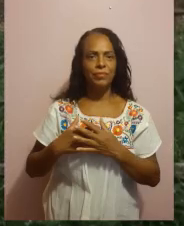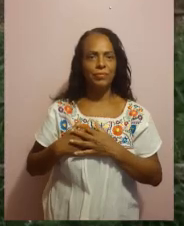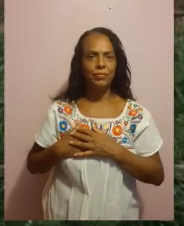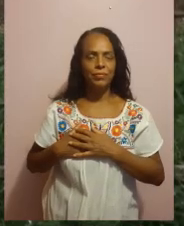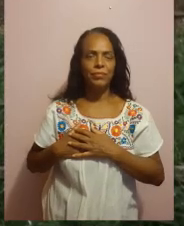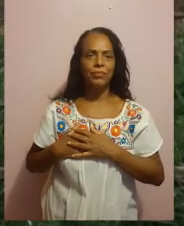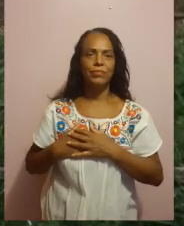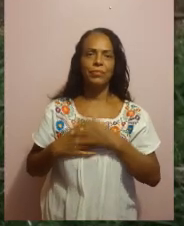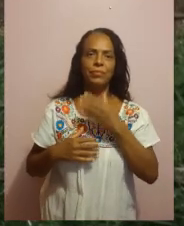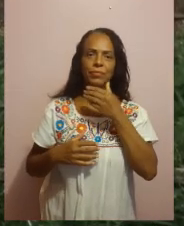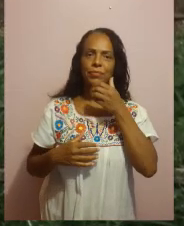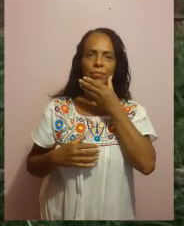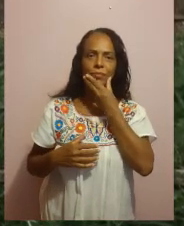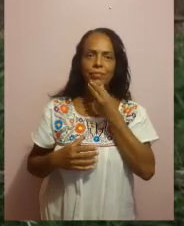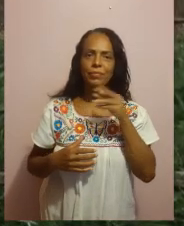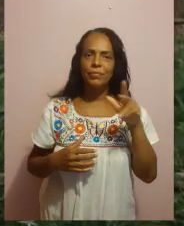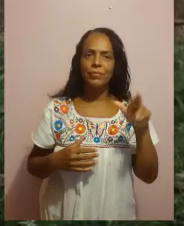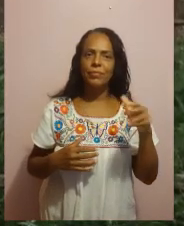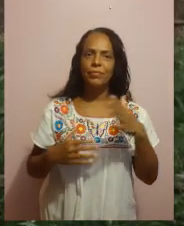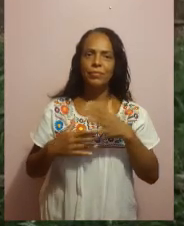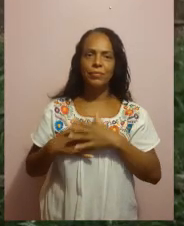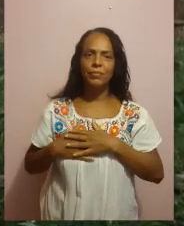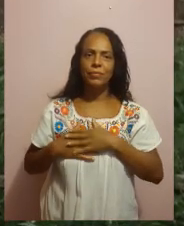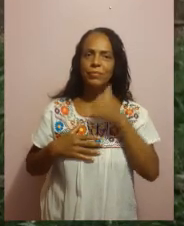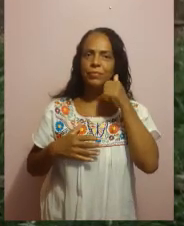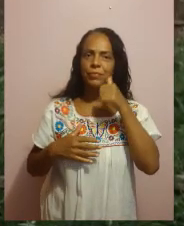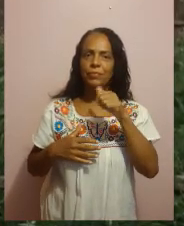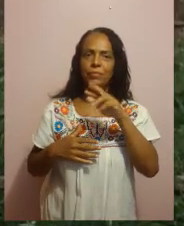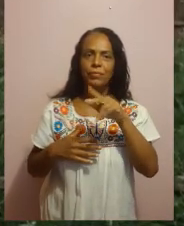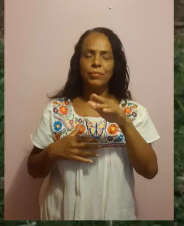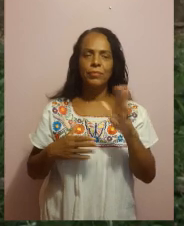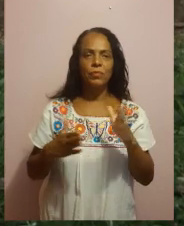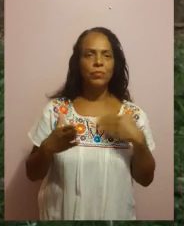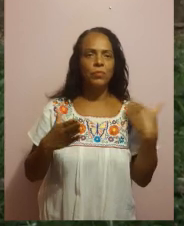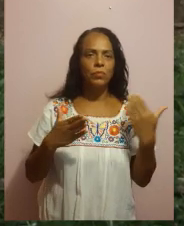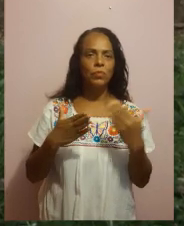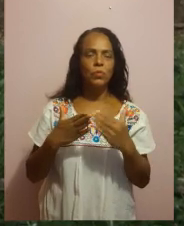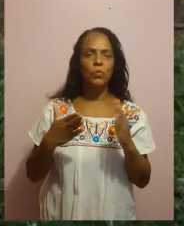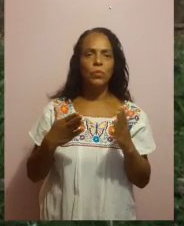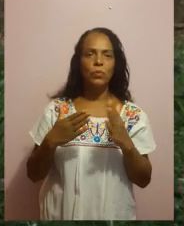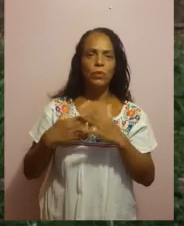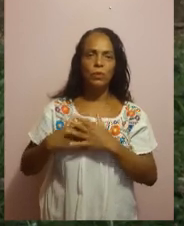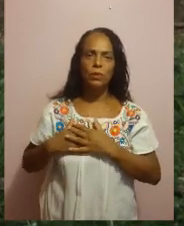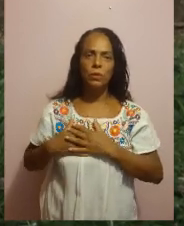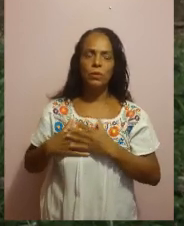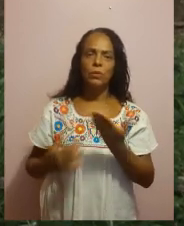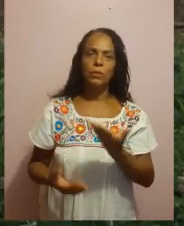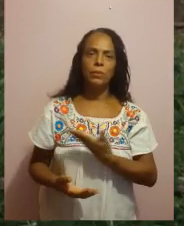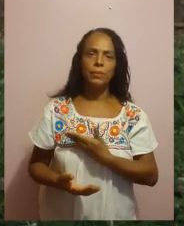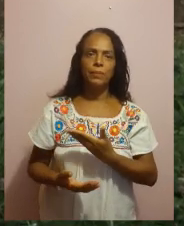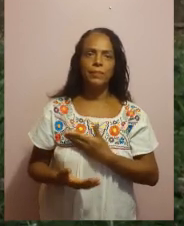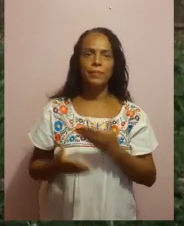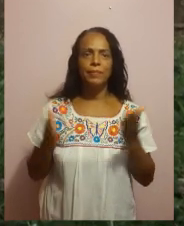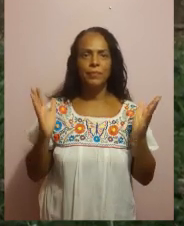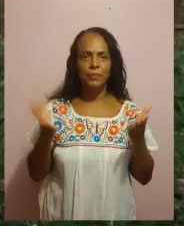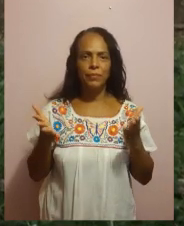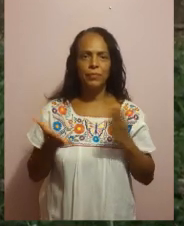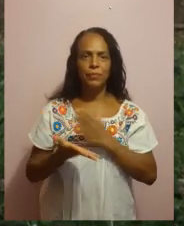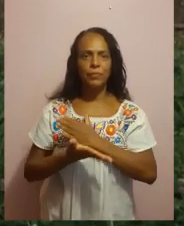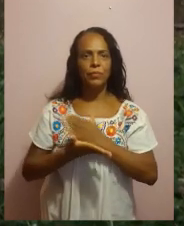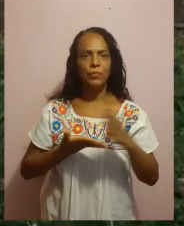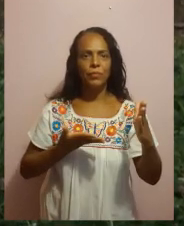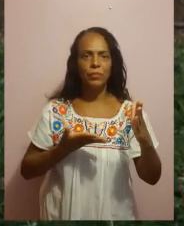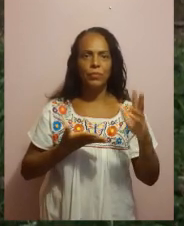prezados irmãos e prezadas irmãs, a todos a nossa saudação amiga. Daí vamos dar aqui continuidade